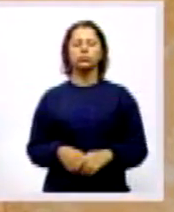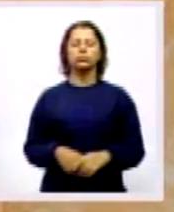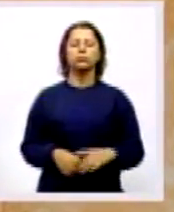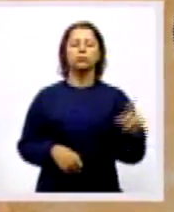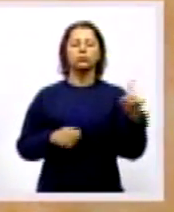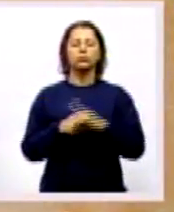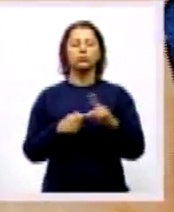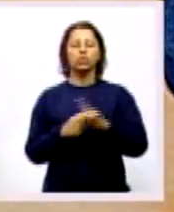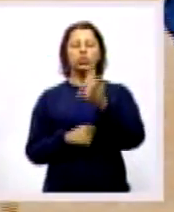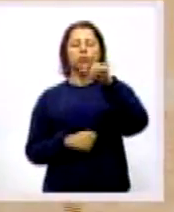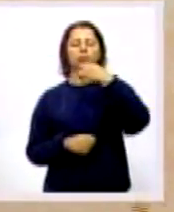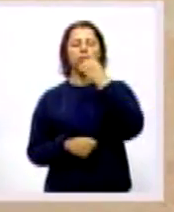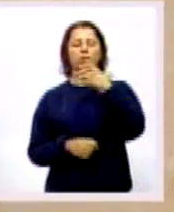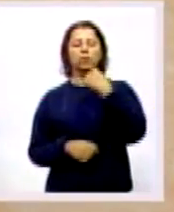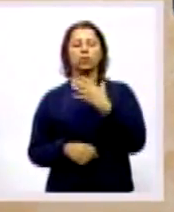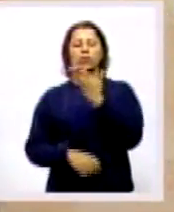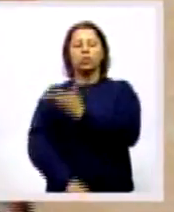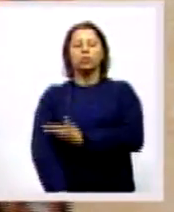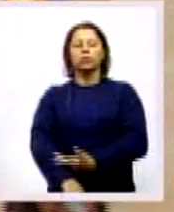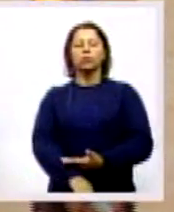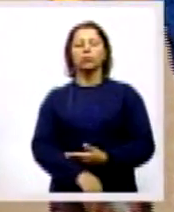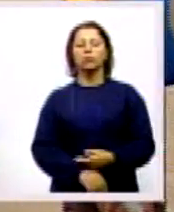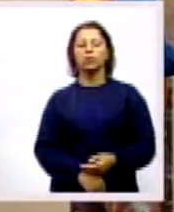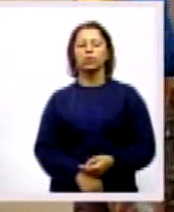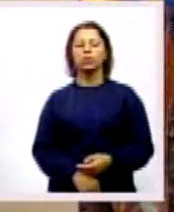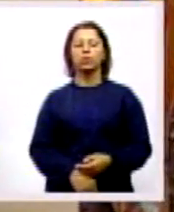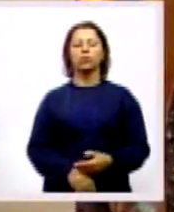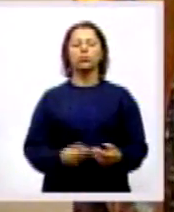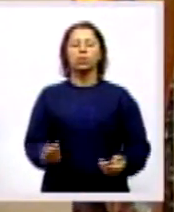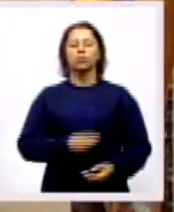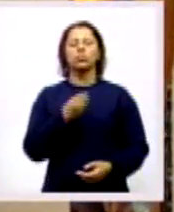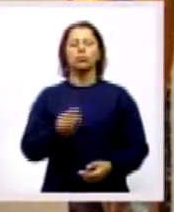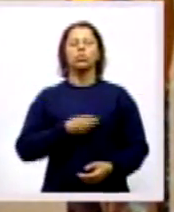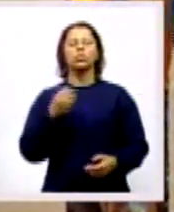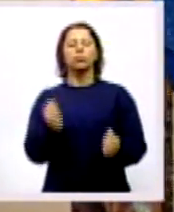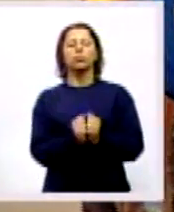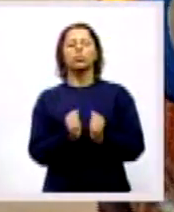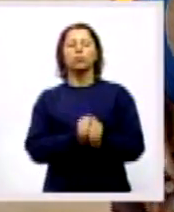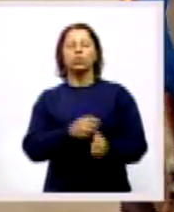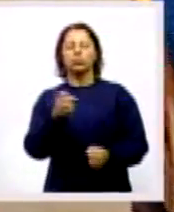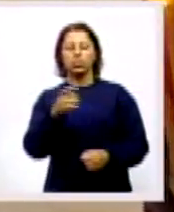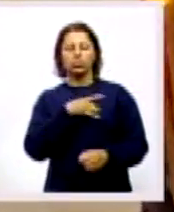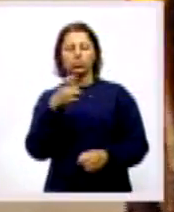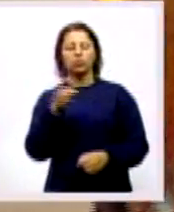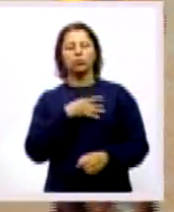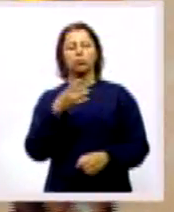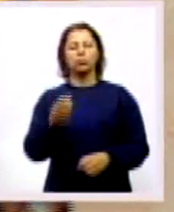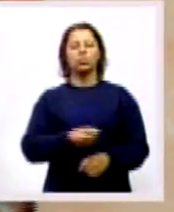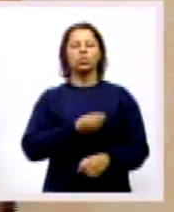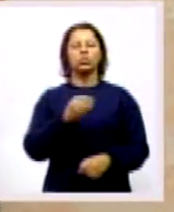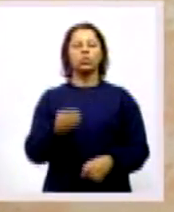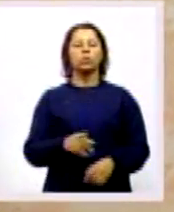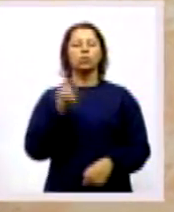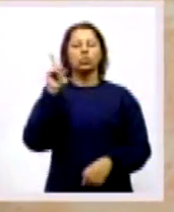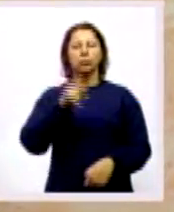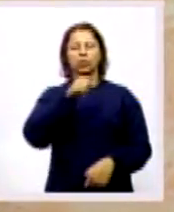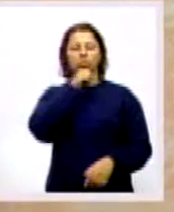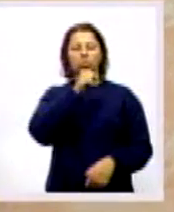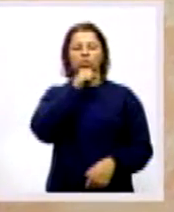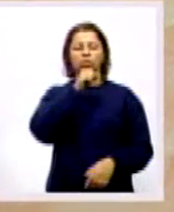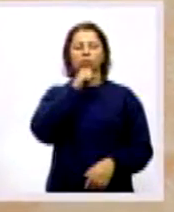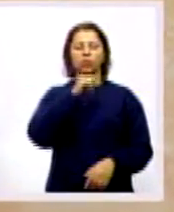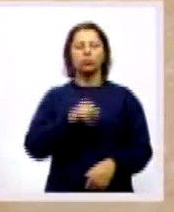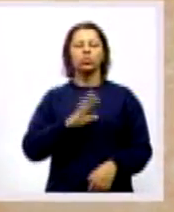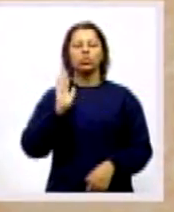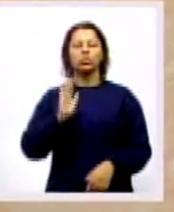Pedro era um homem que havia se acostumado a conviver com seus antigos medos, a ser aquele homem velho, e